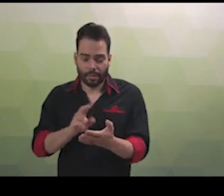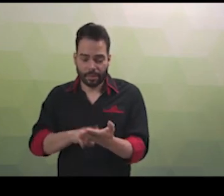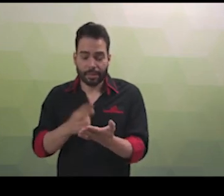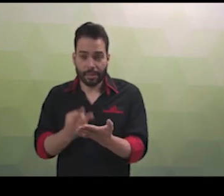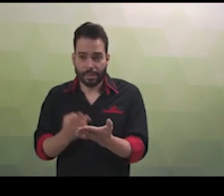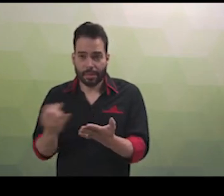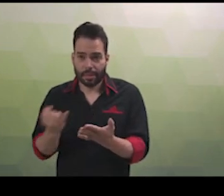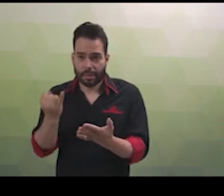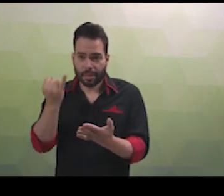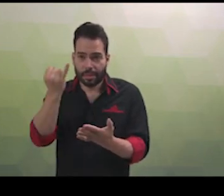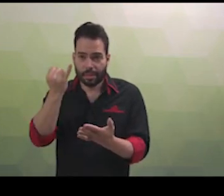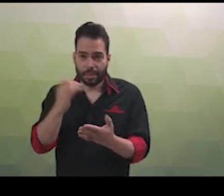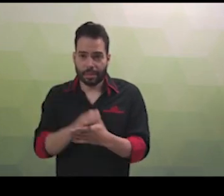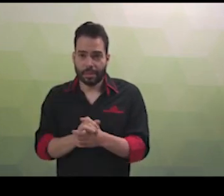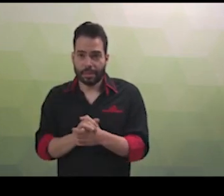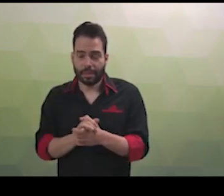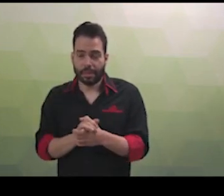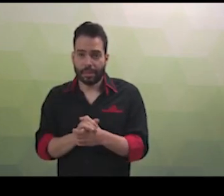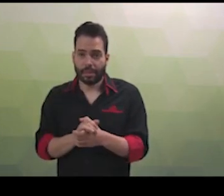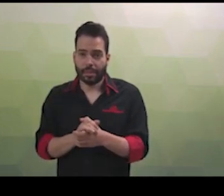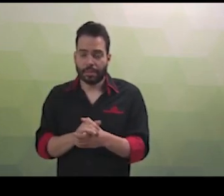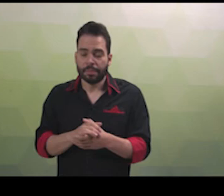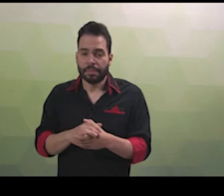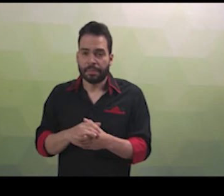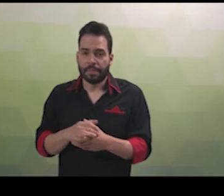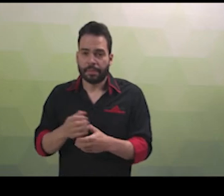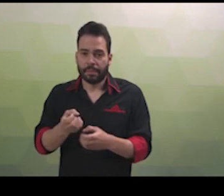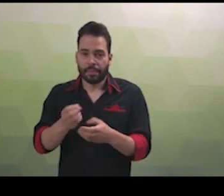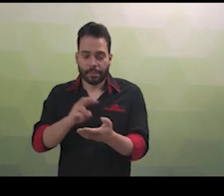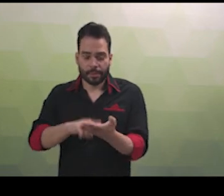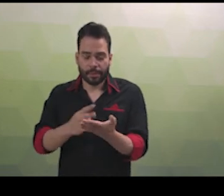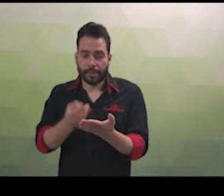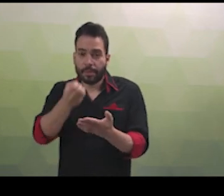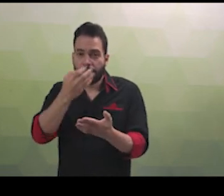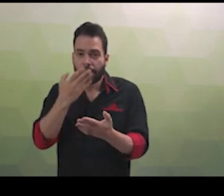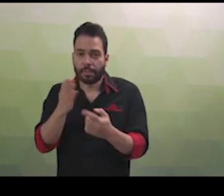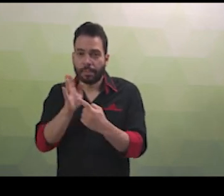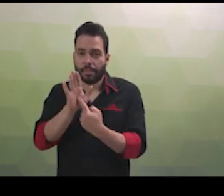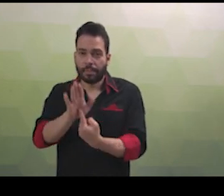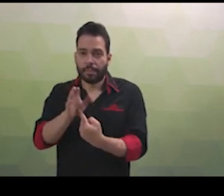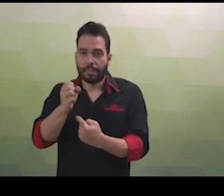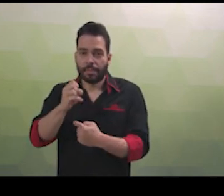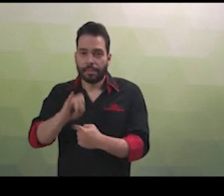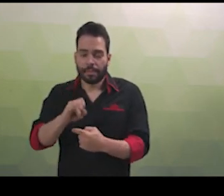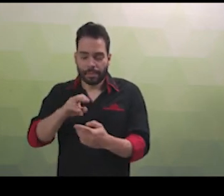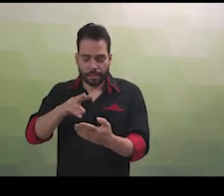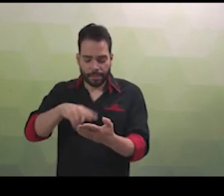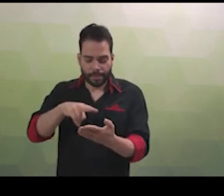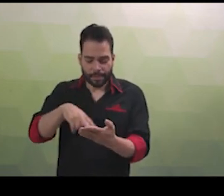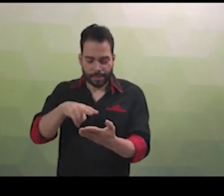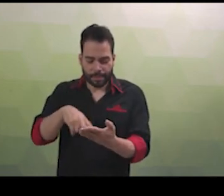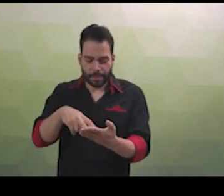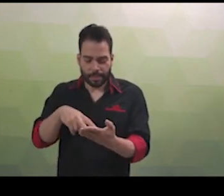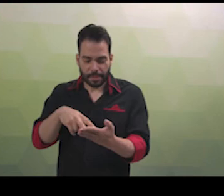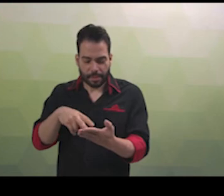arte da tradução é manifestada, uma vez que a marca de um excelente tradutor corresponde à incapacidade de o leitor perceber